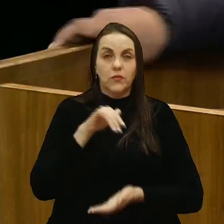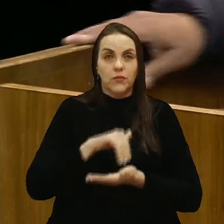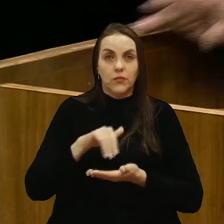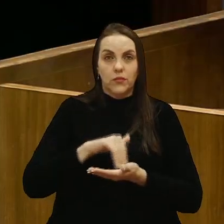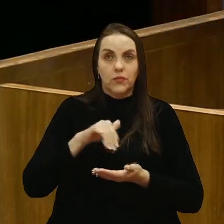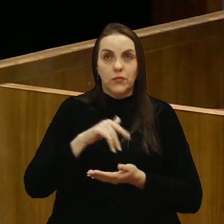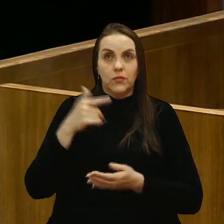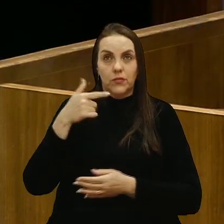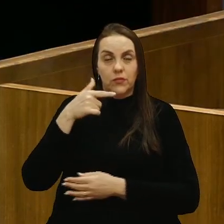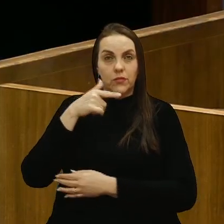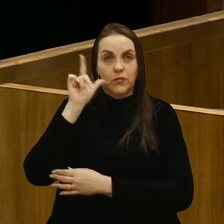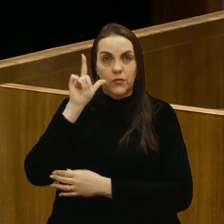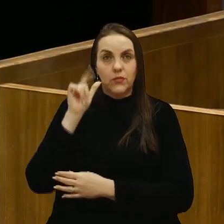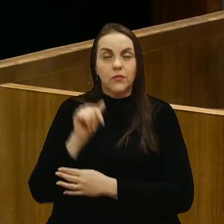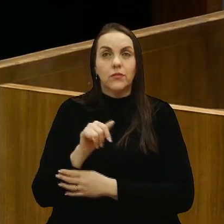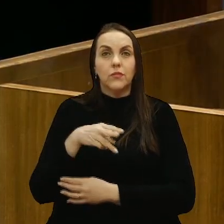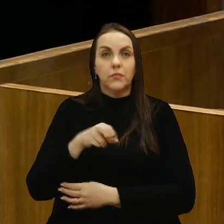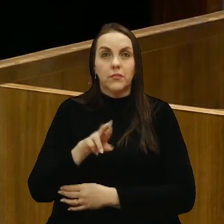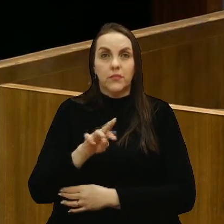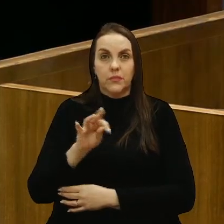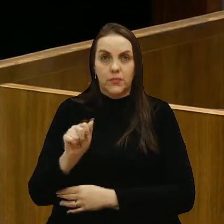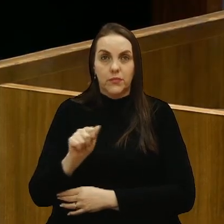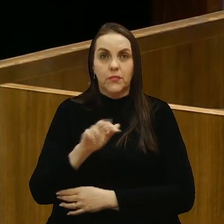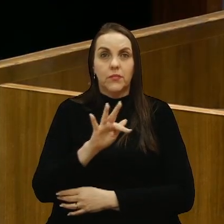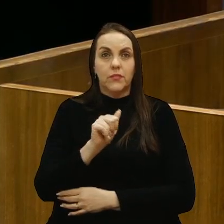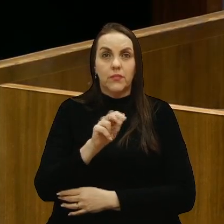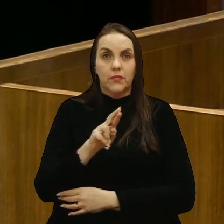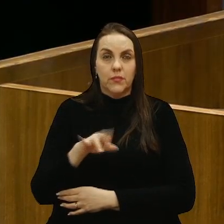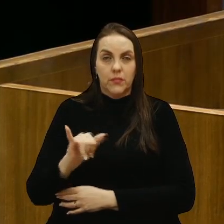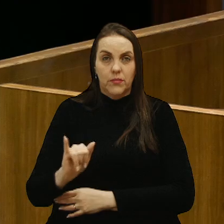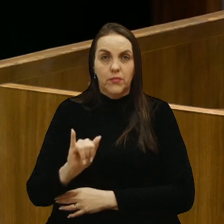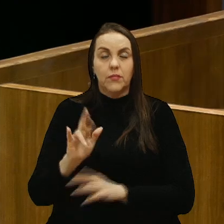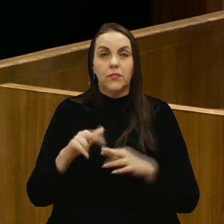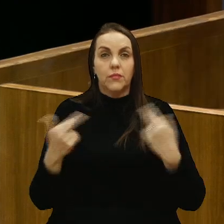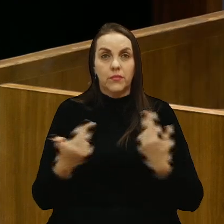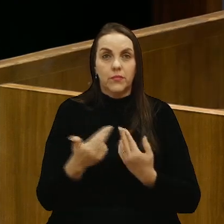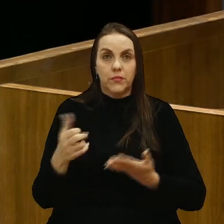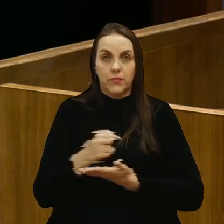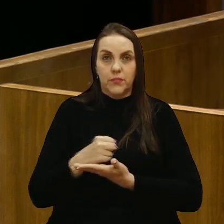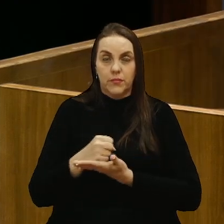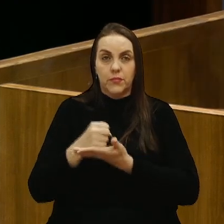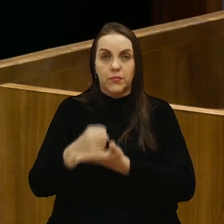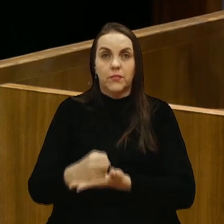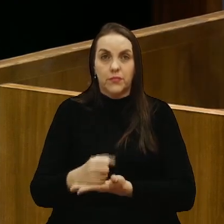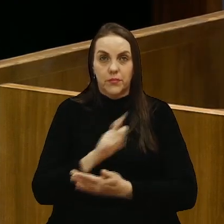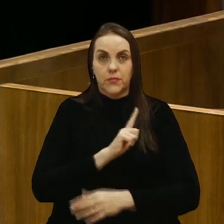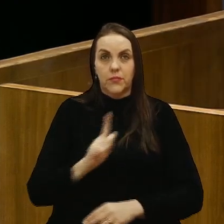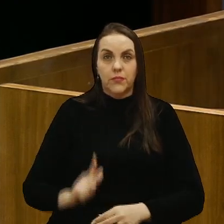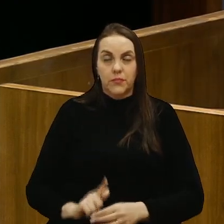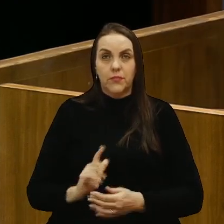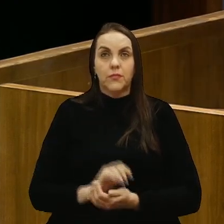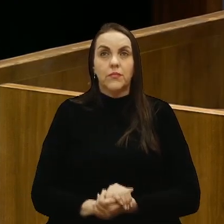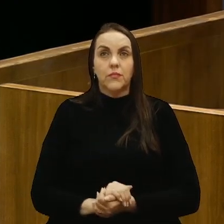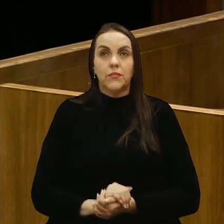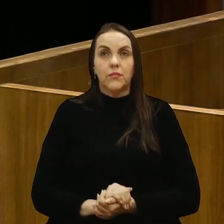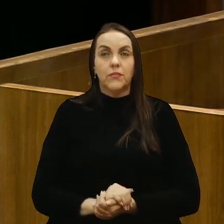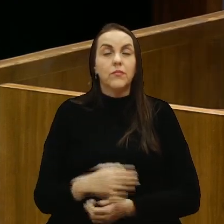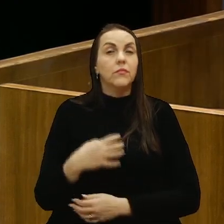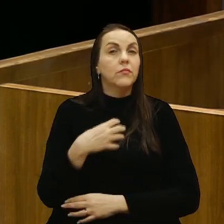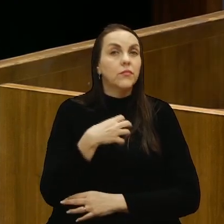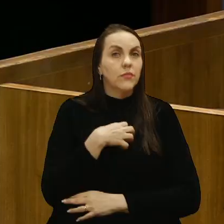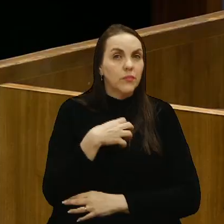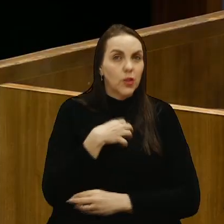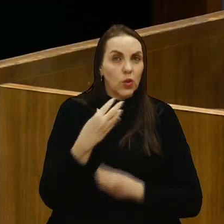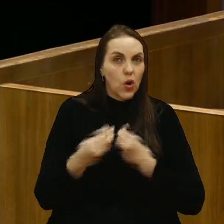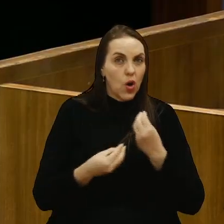inclusive, secretária Marta Fattori, na reunião da base de governo. A forma que foi feita